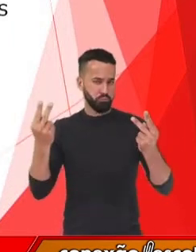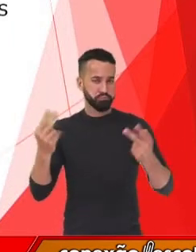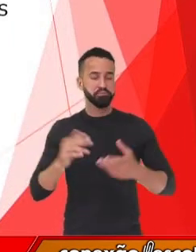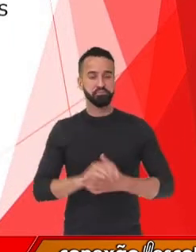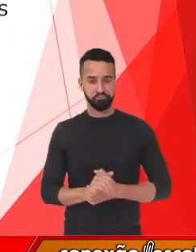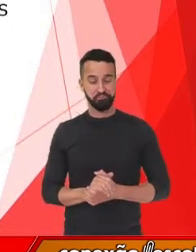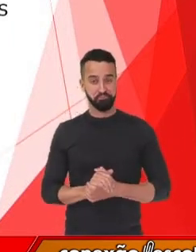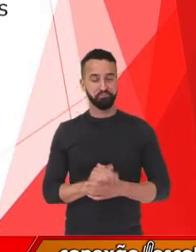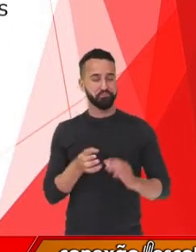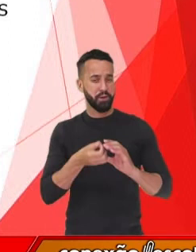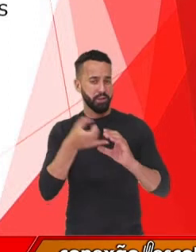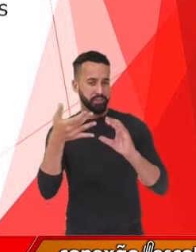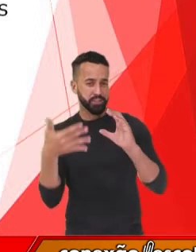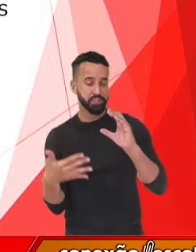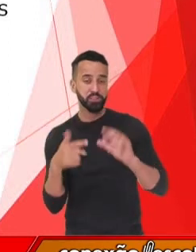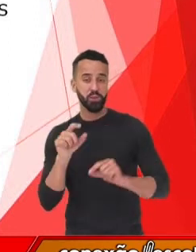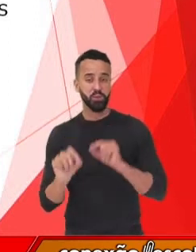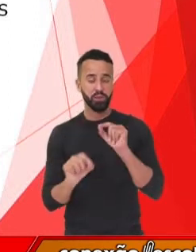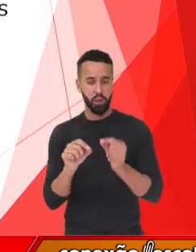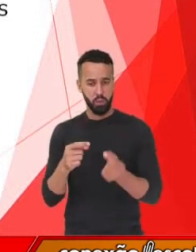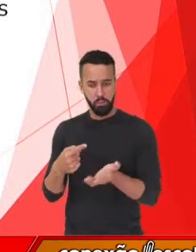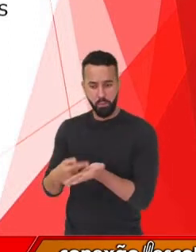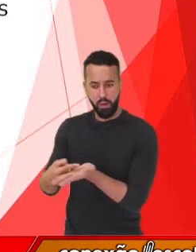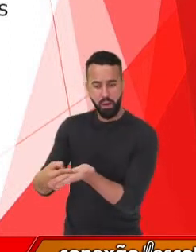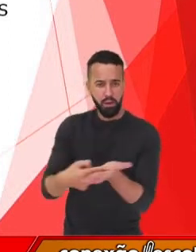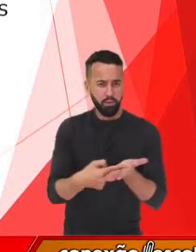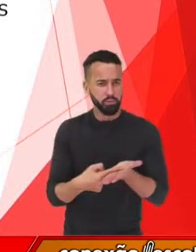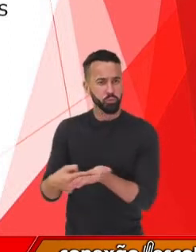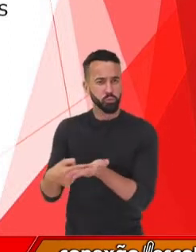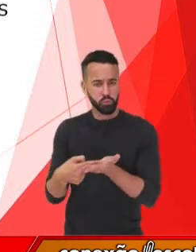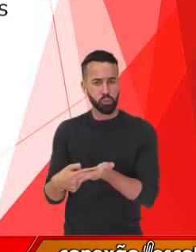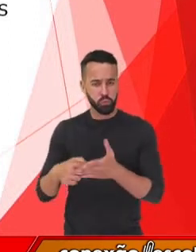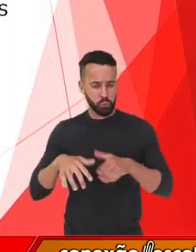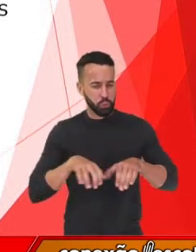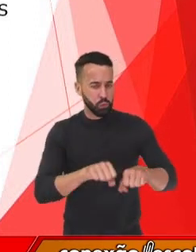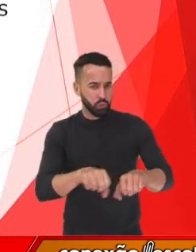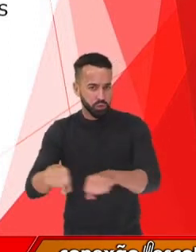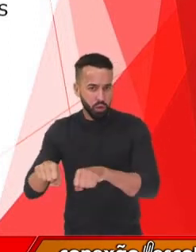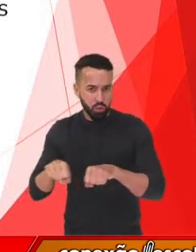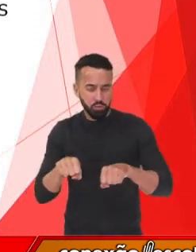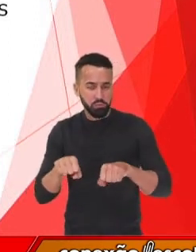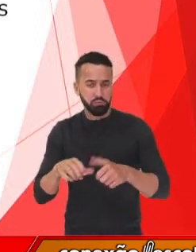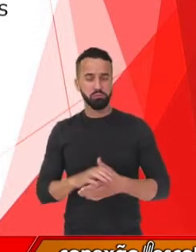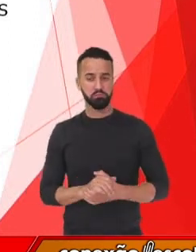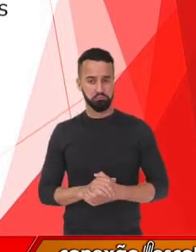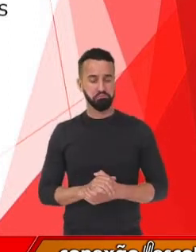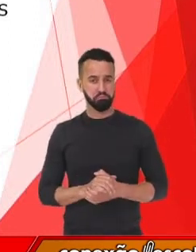período colonial é o pacto colonial. E uma das práticas do